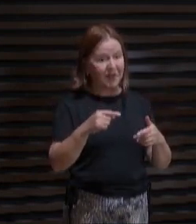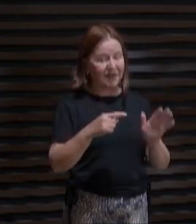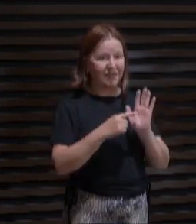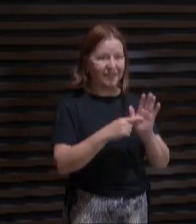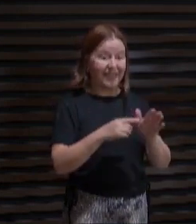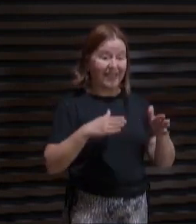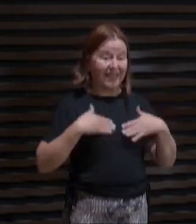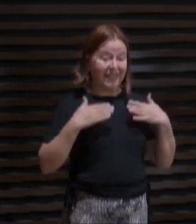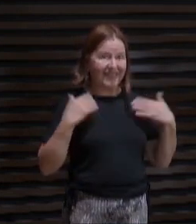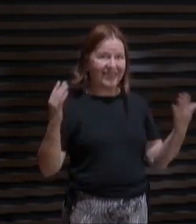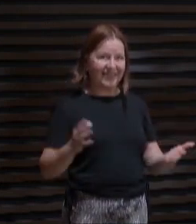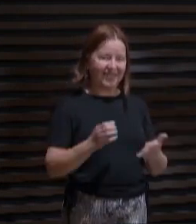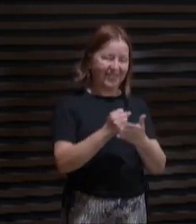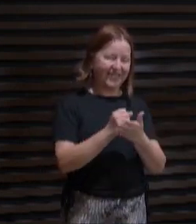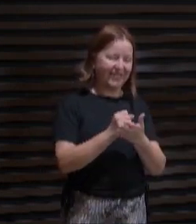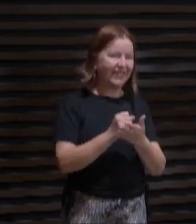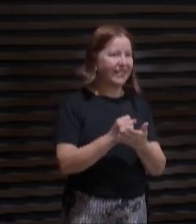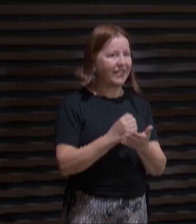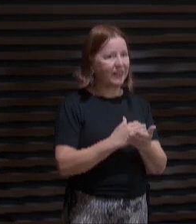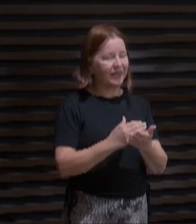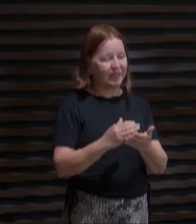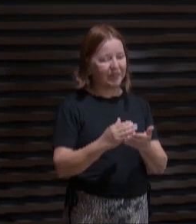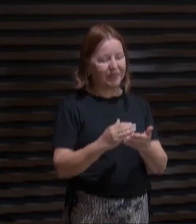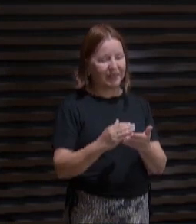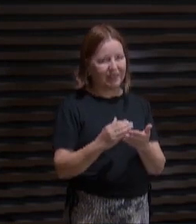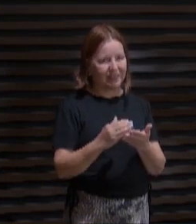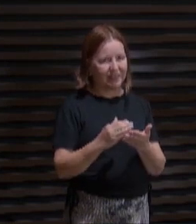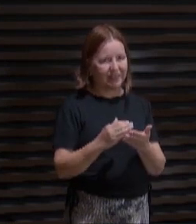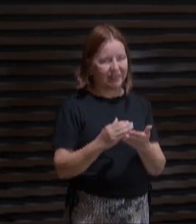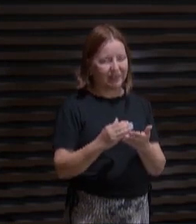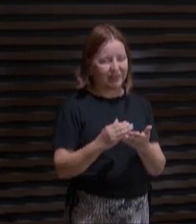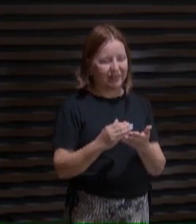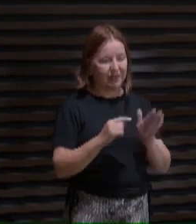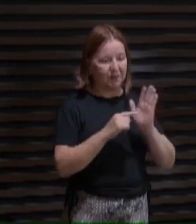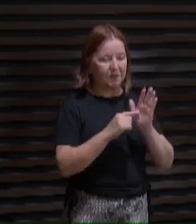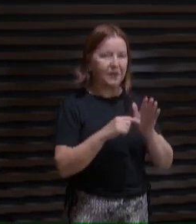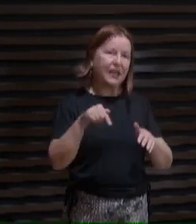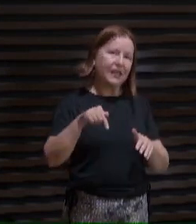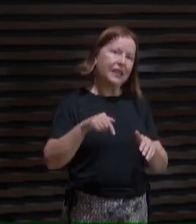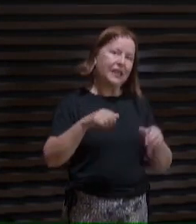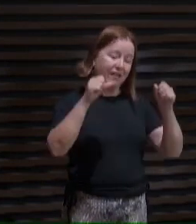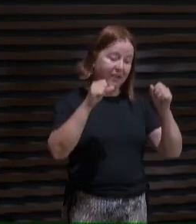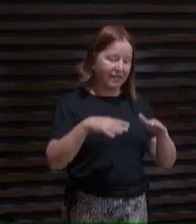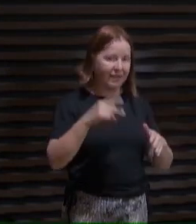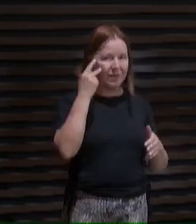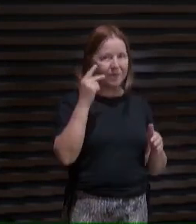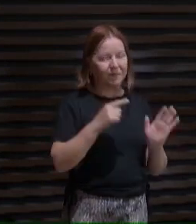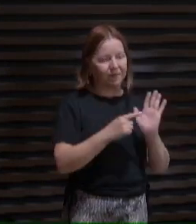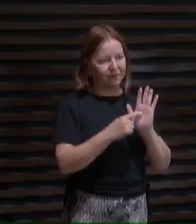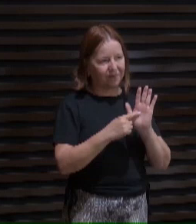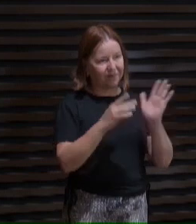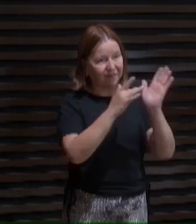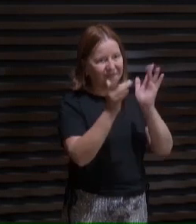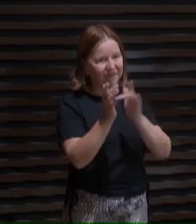da redenção. Ele começa a trabalhar estes 7 sinais para mostrar que